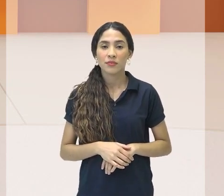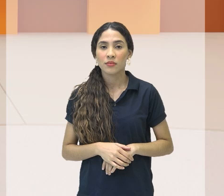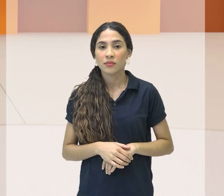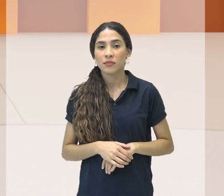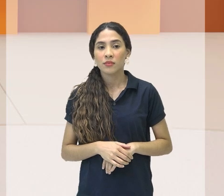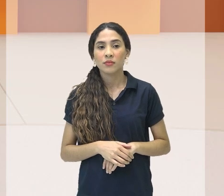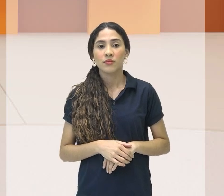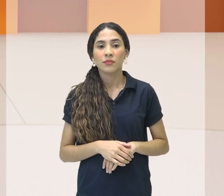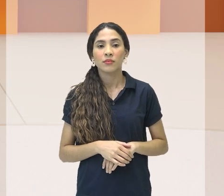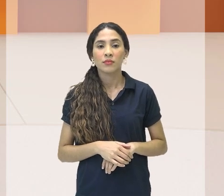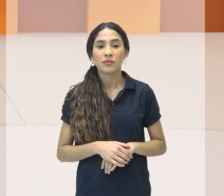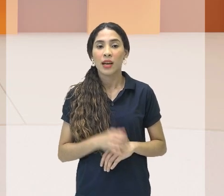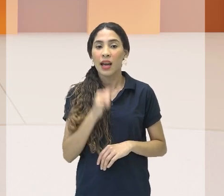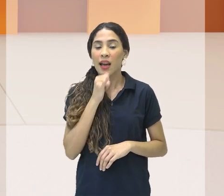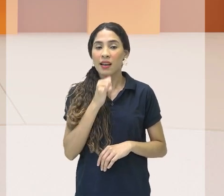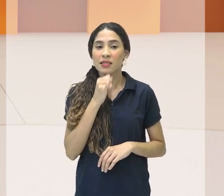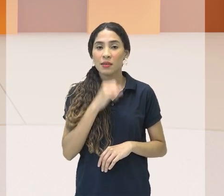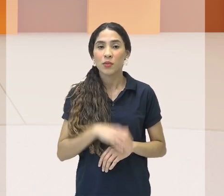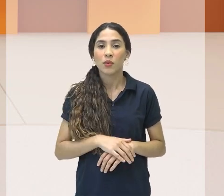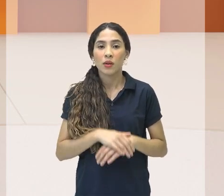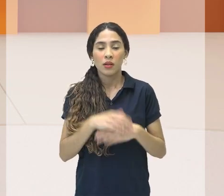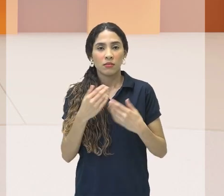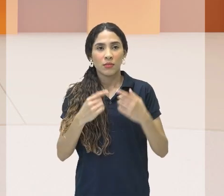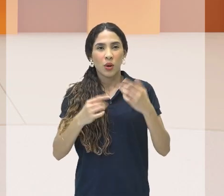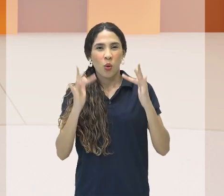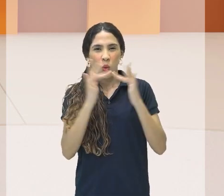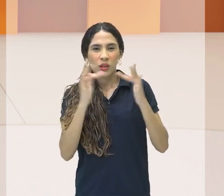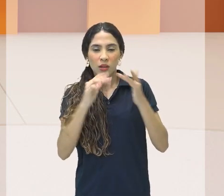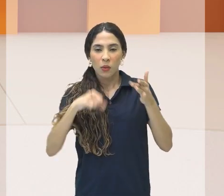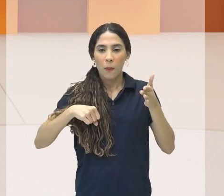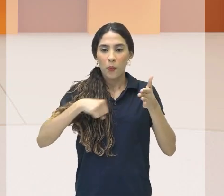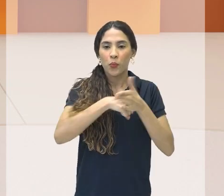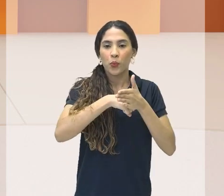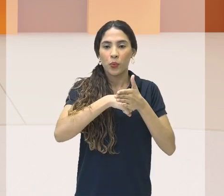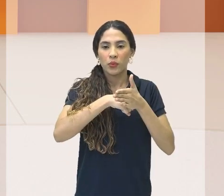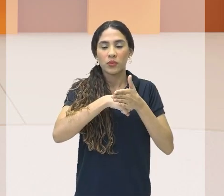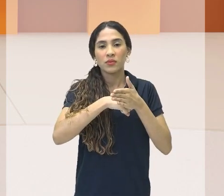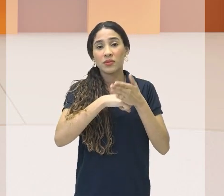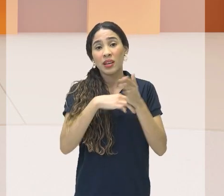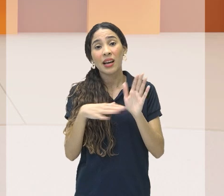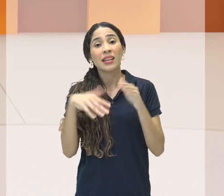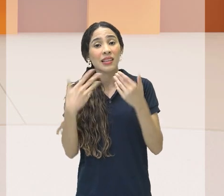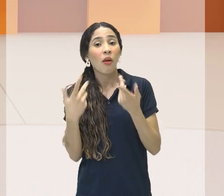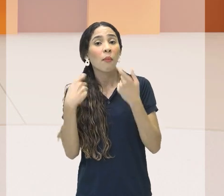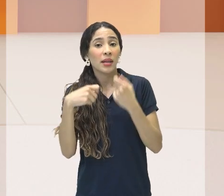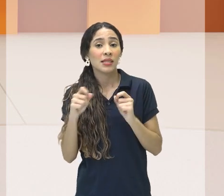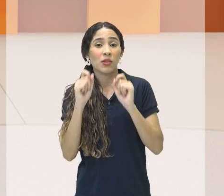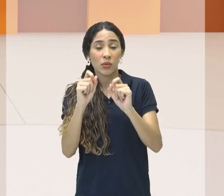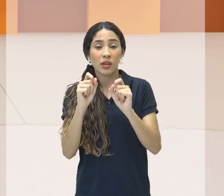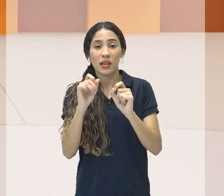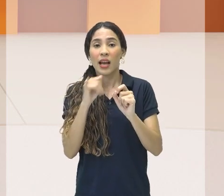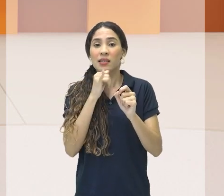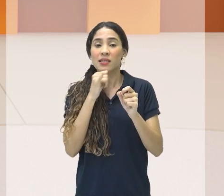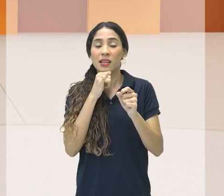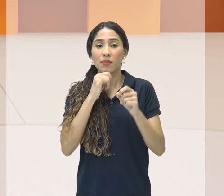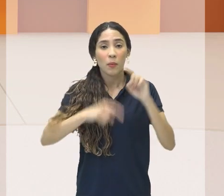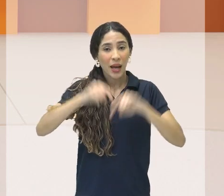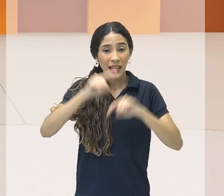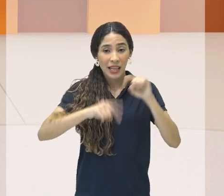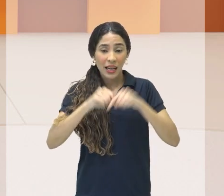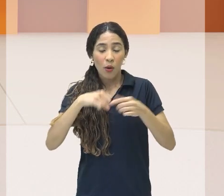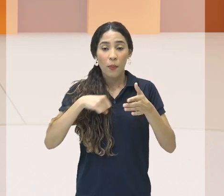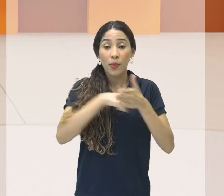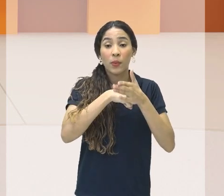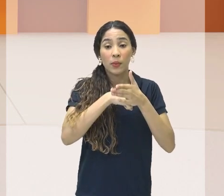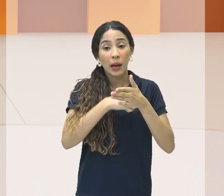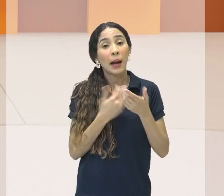ele bater em alguma coisa, né? Então, ele precisa, para bater em determinados objetos, ele